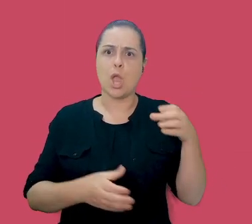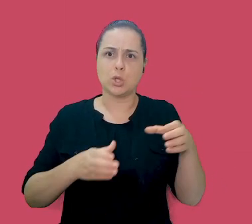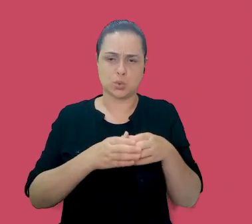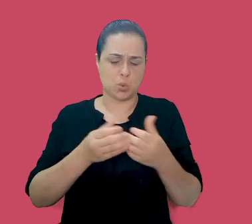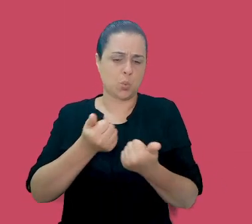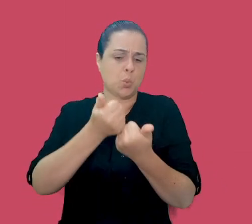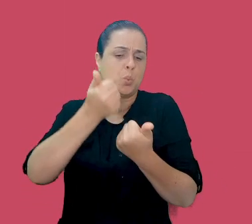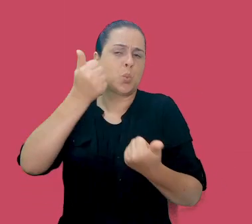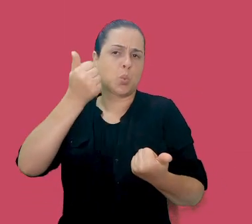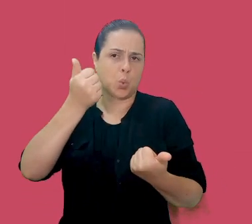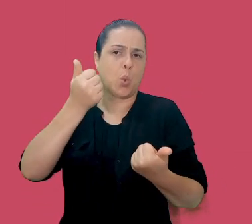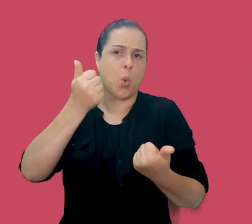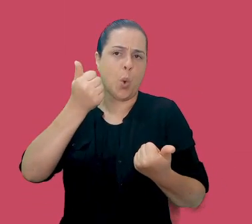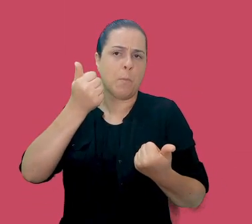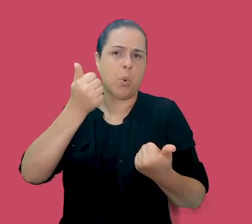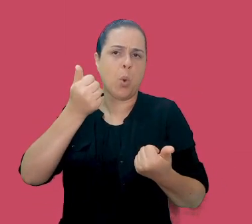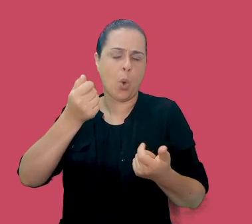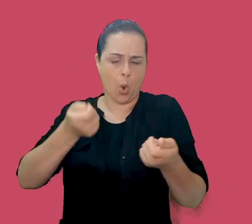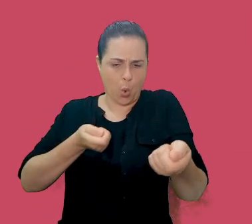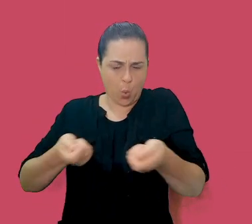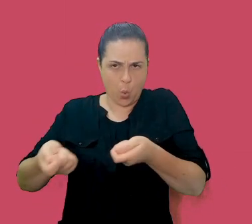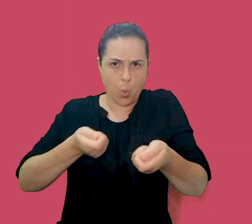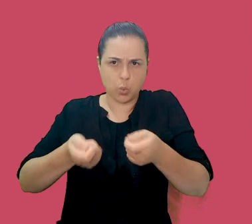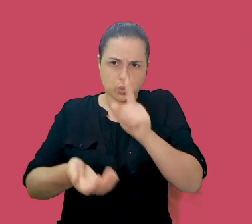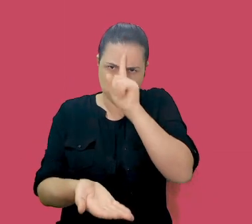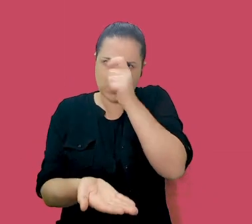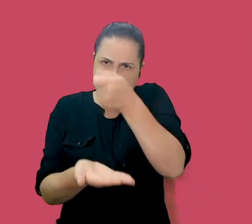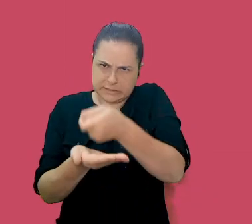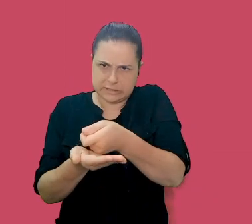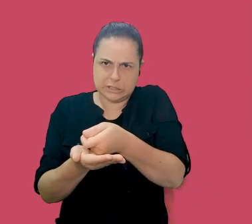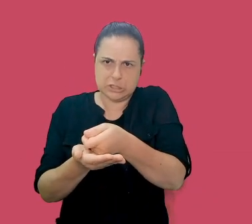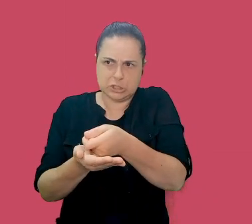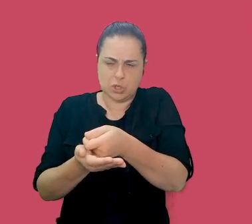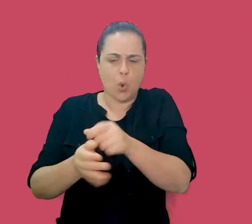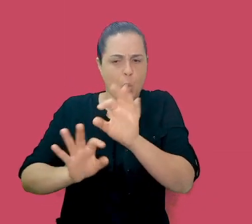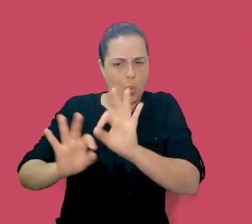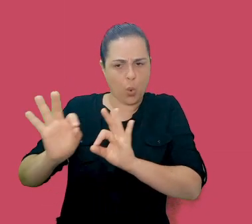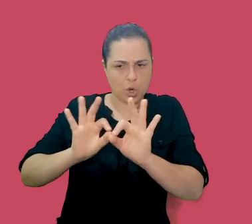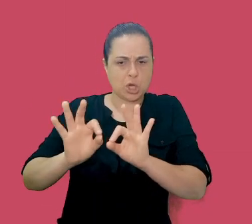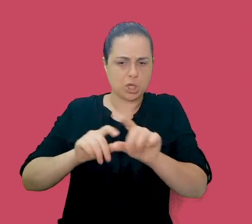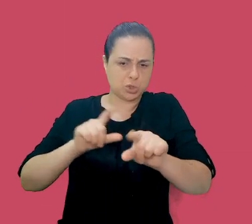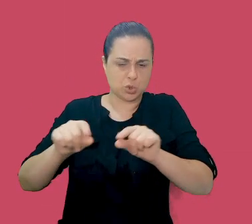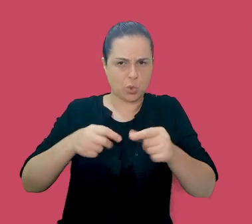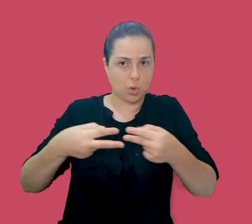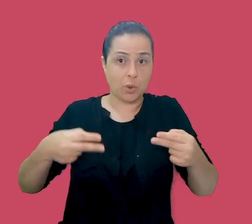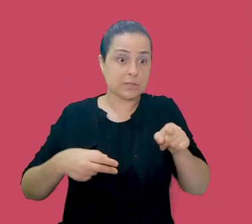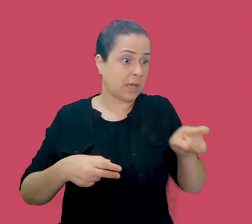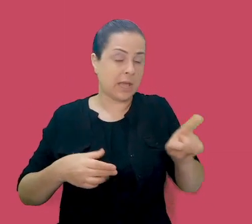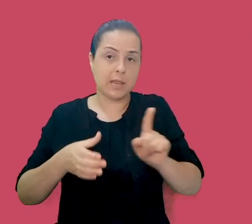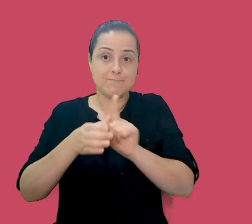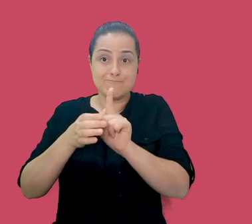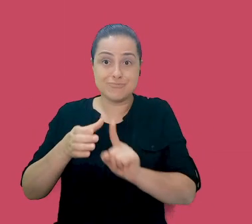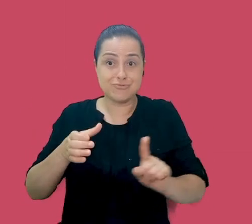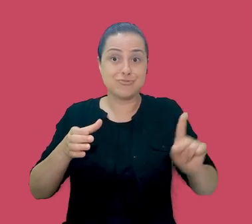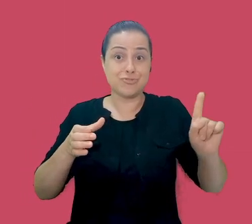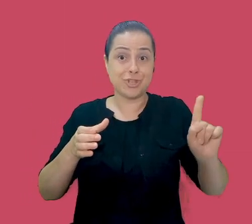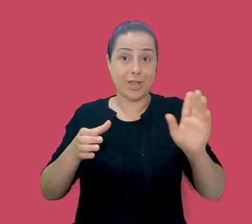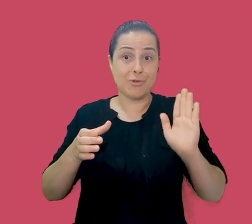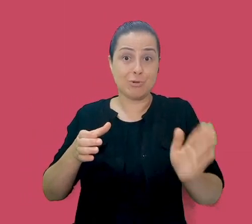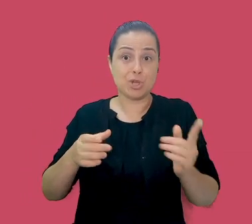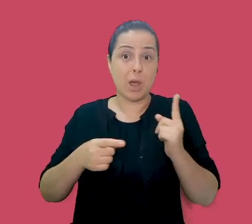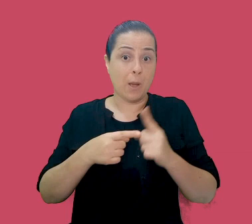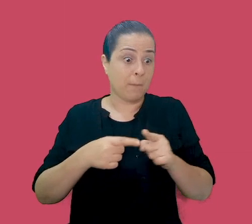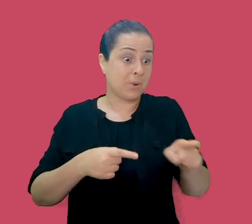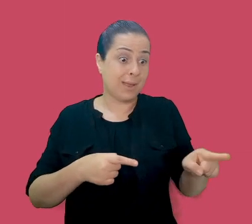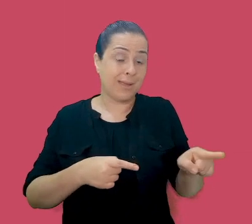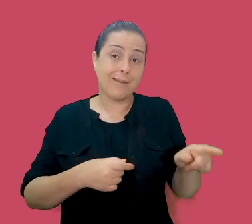do board, né? Que a gente chama do corpo decisório, mas hoje em dia ele não está mais, ele saiu, inclusive, porque, na verdade, ele é um